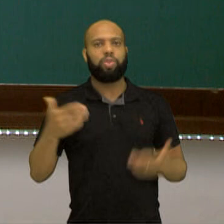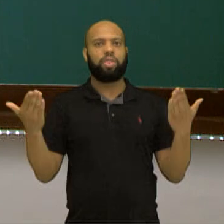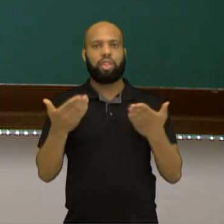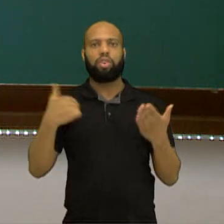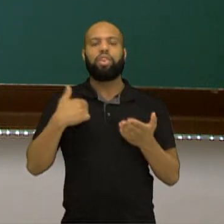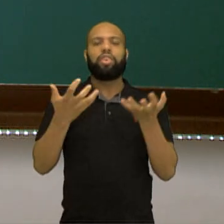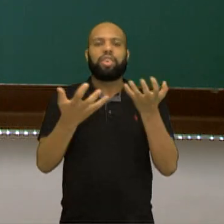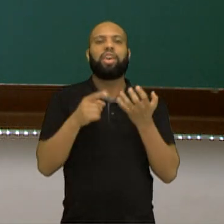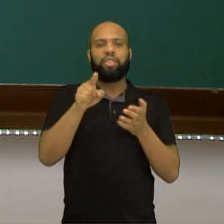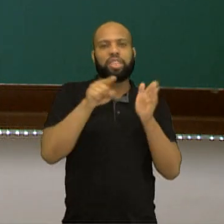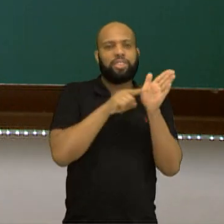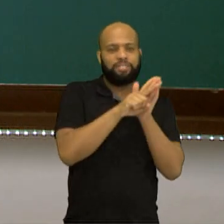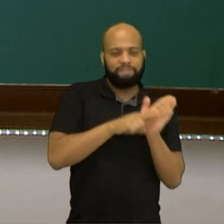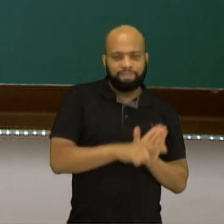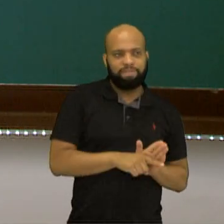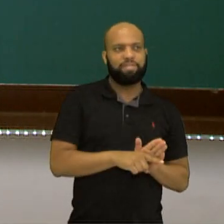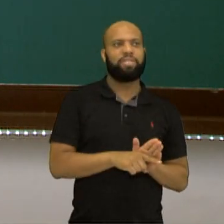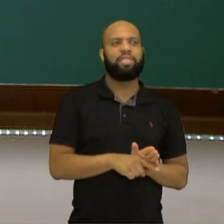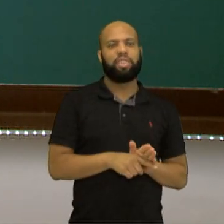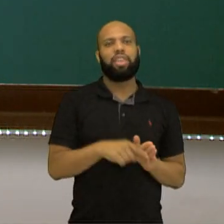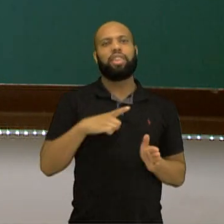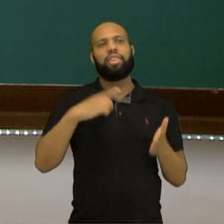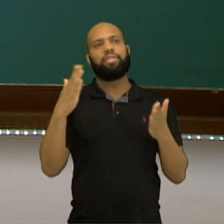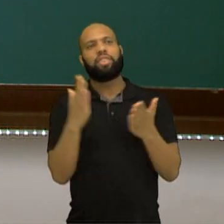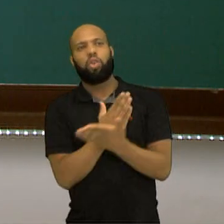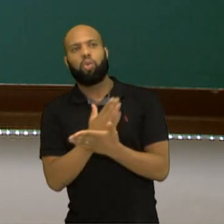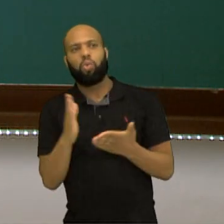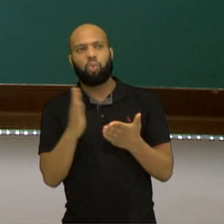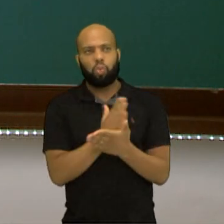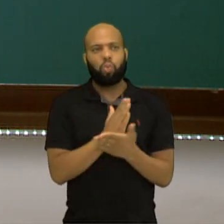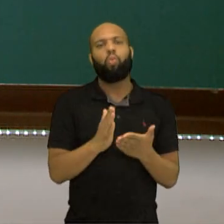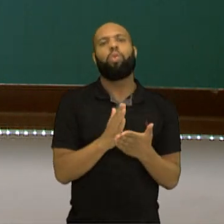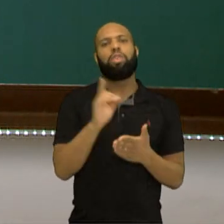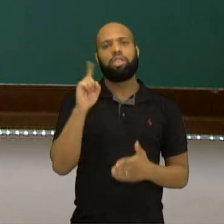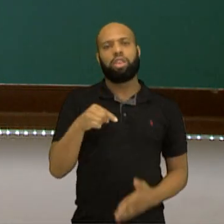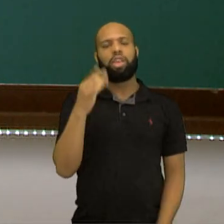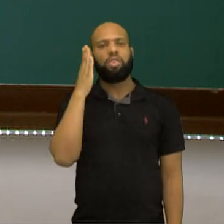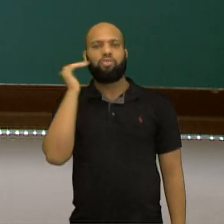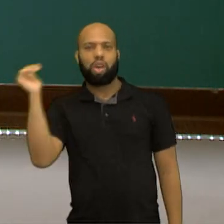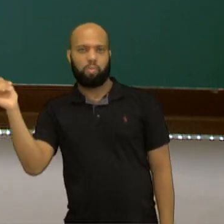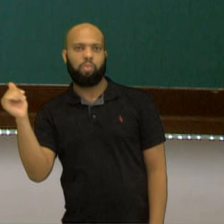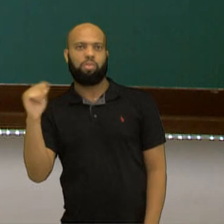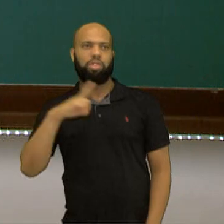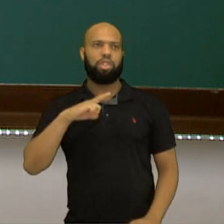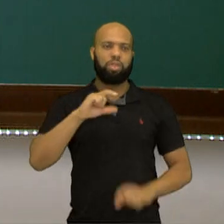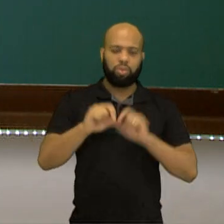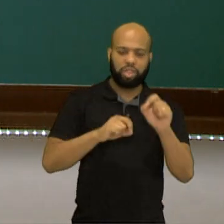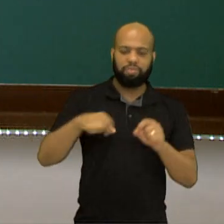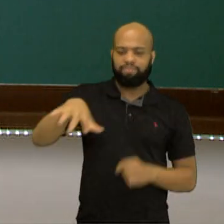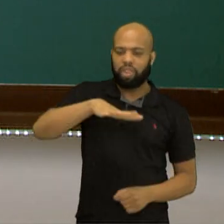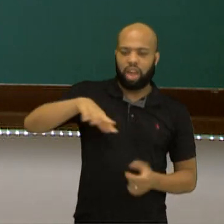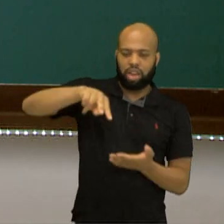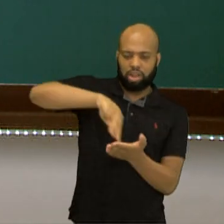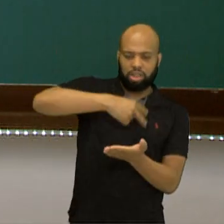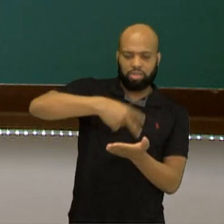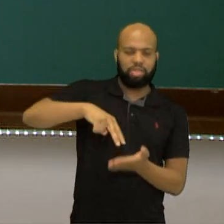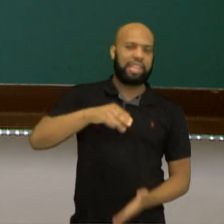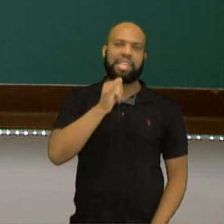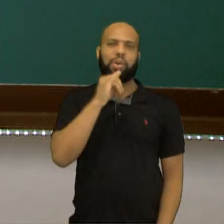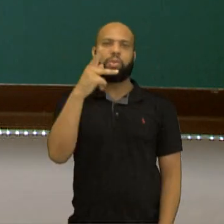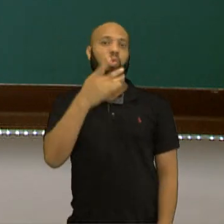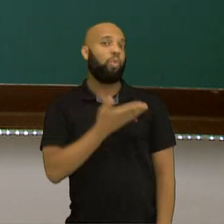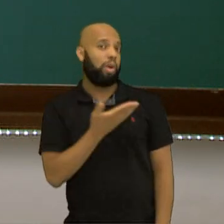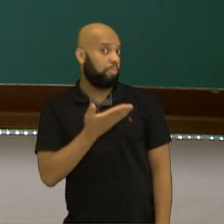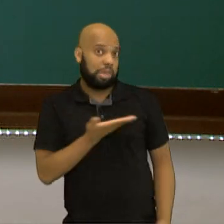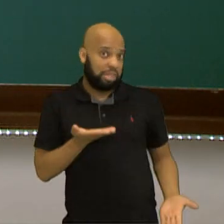quero que você pesquise aí algumas manobras que são mais conhecidas no meio dos skatistas. Às vezes você tem um amigo da